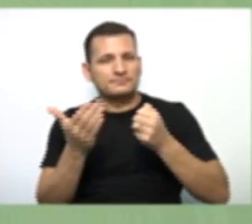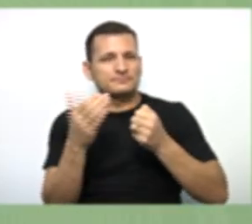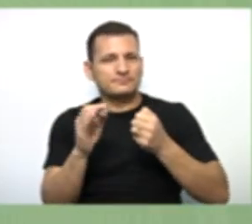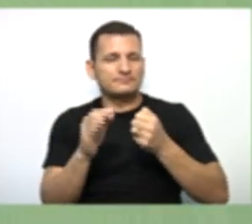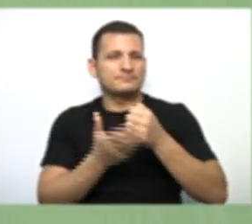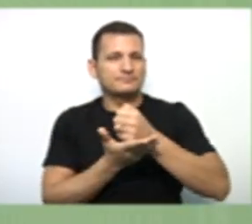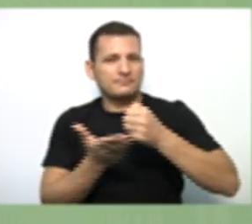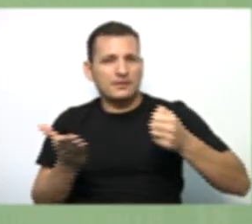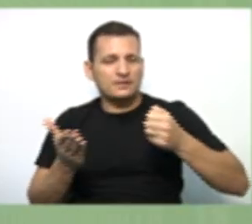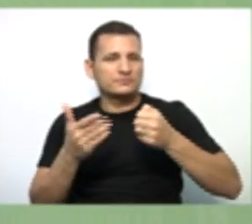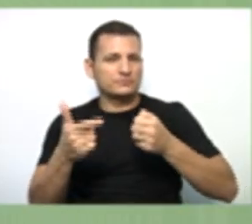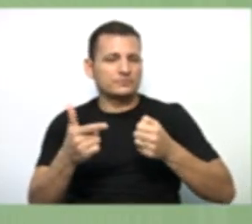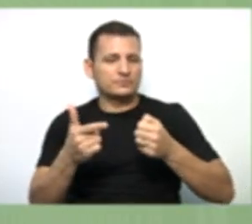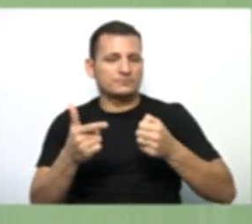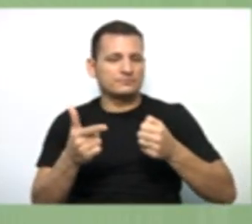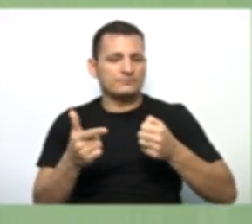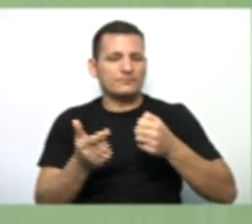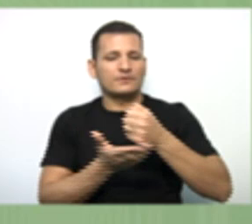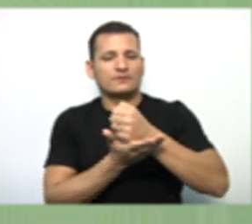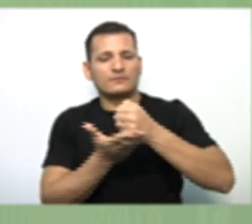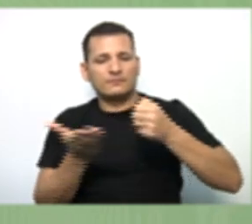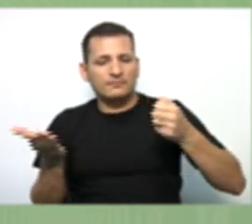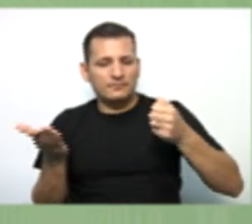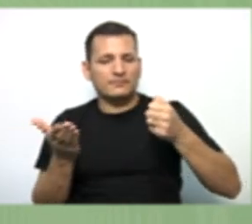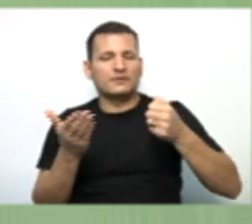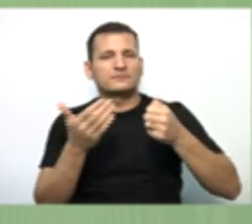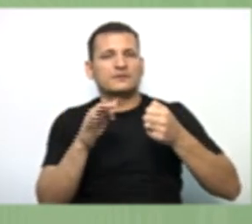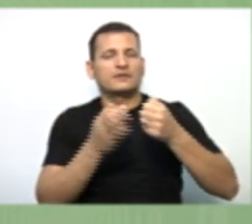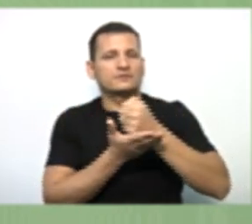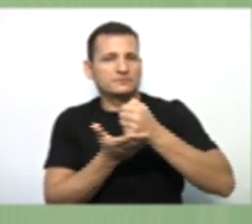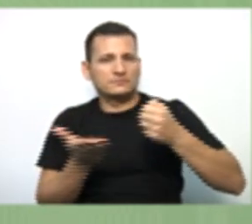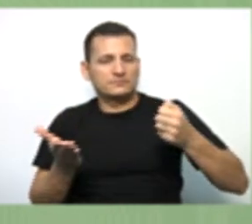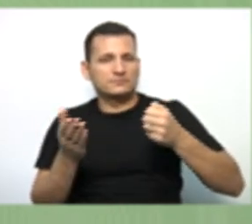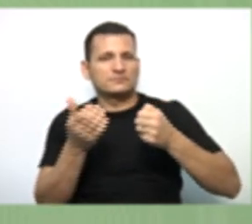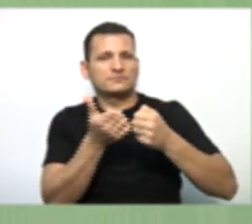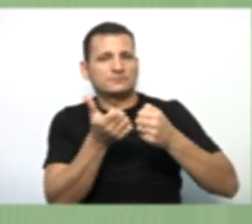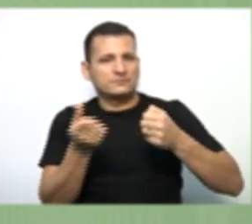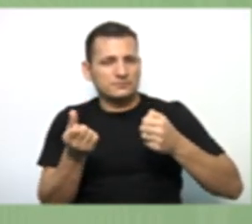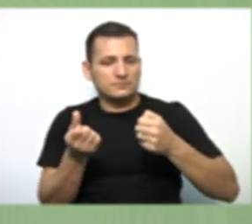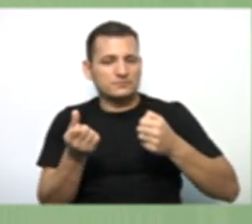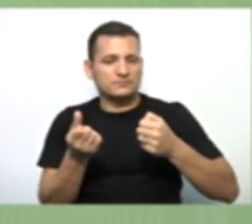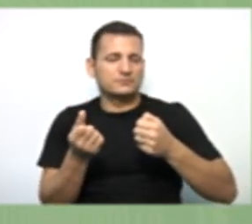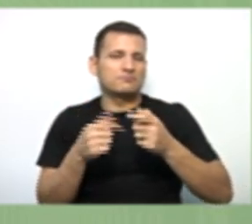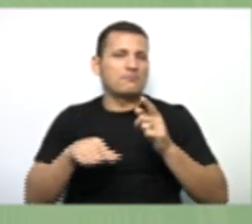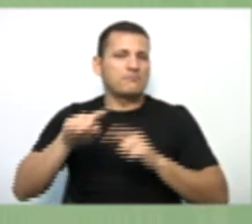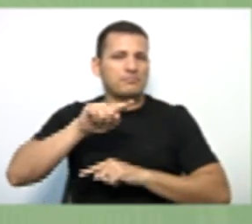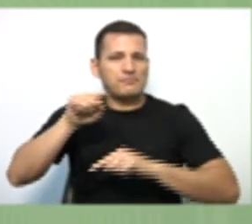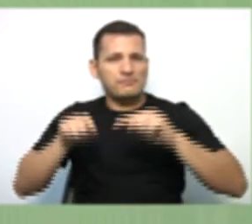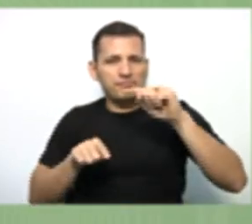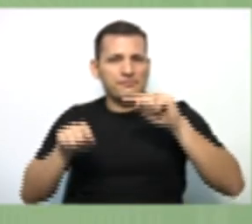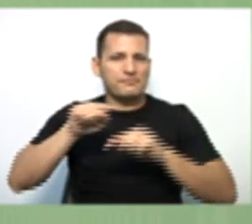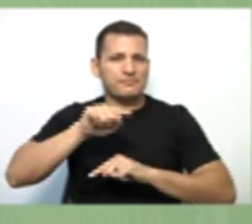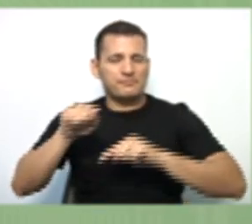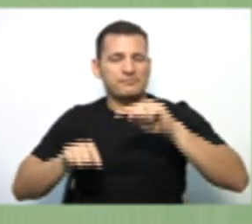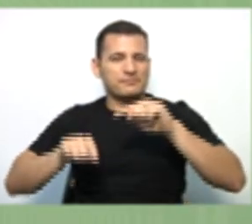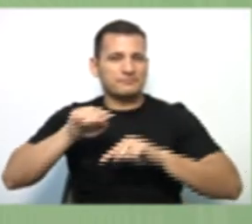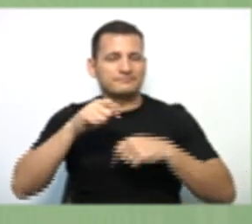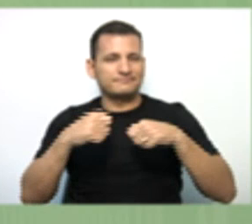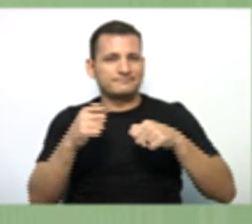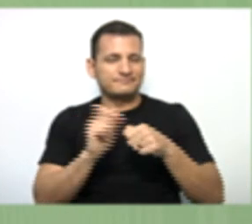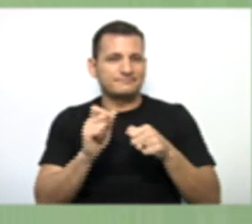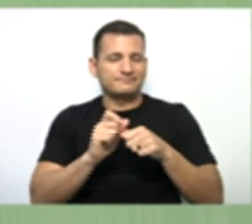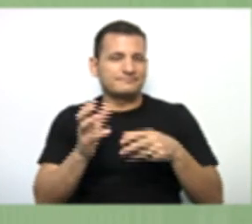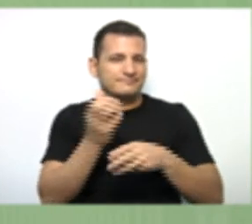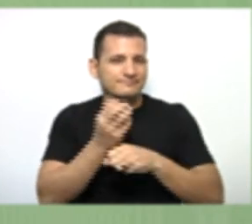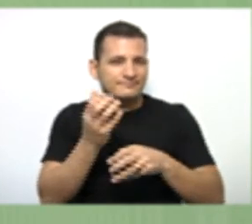base 2, da base 10 para base 16, da base 2 para base 10. Então, tem que fazer todas essas continhas.